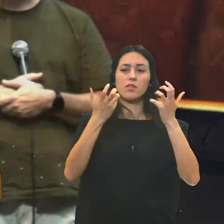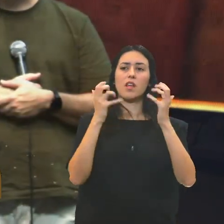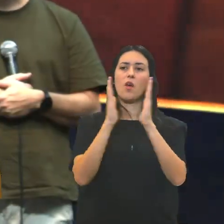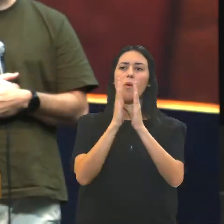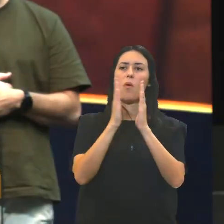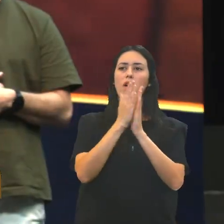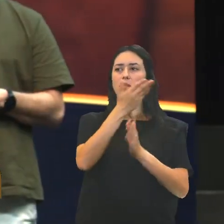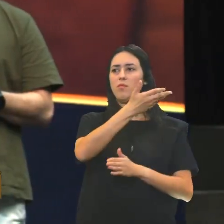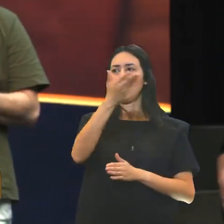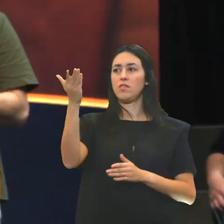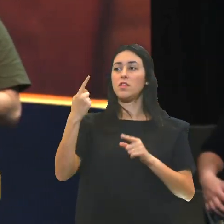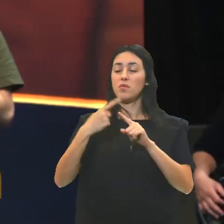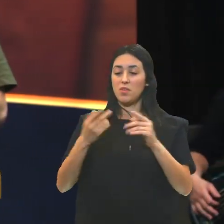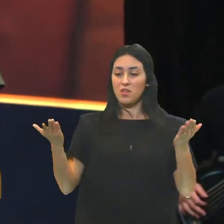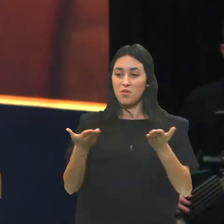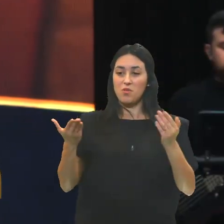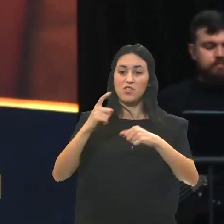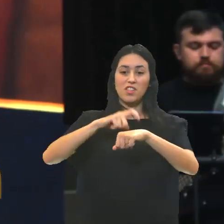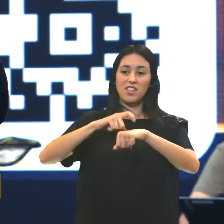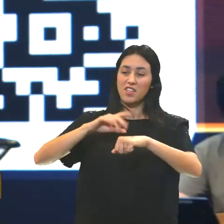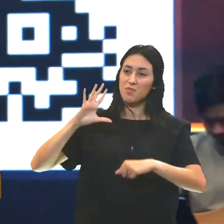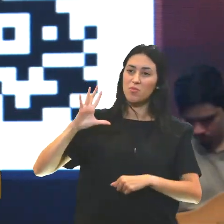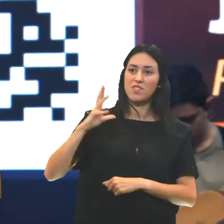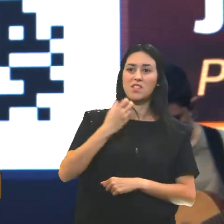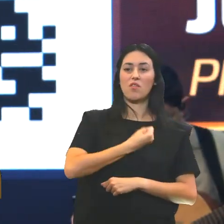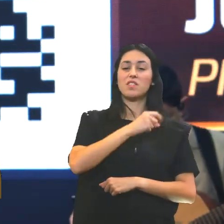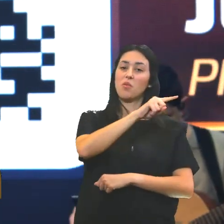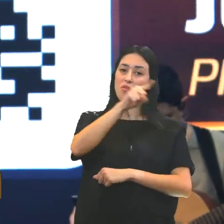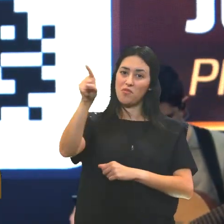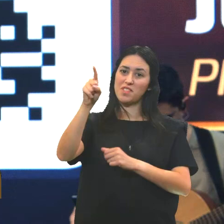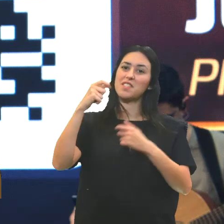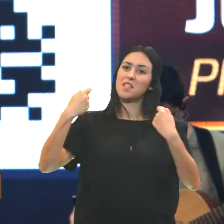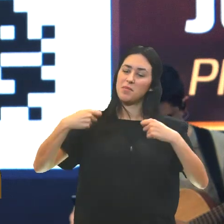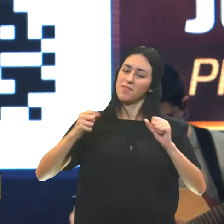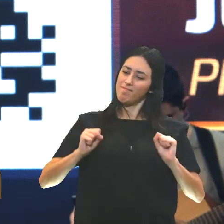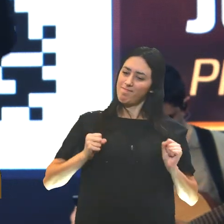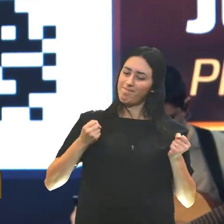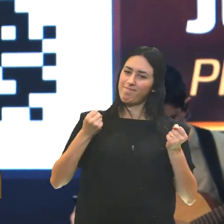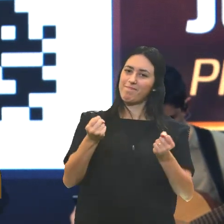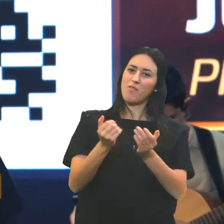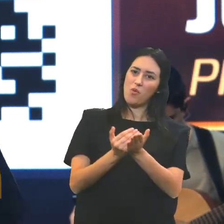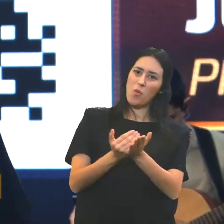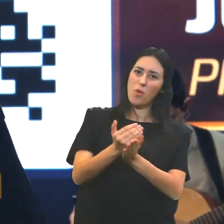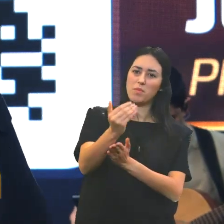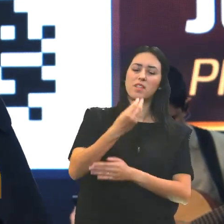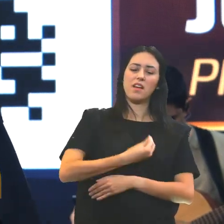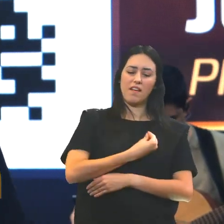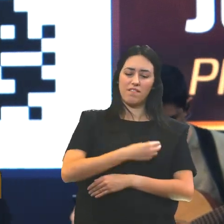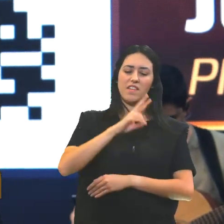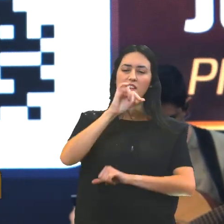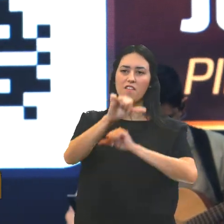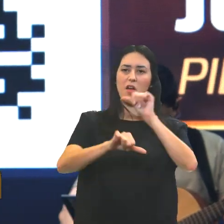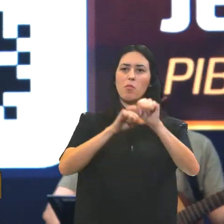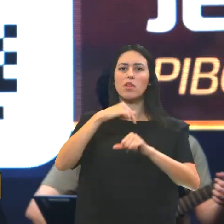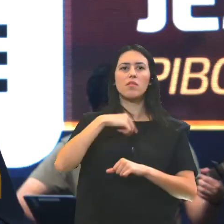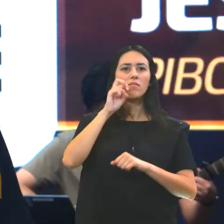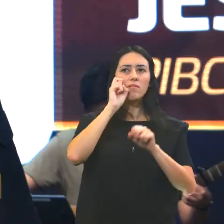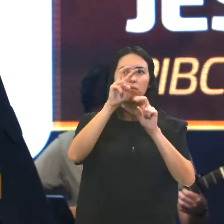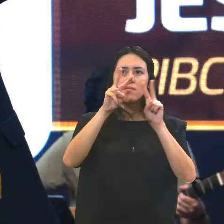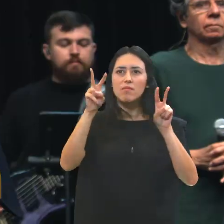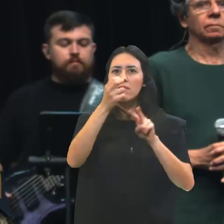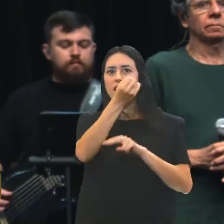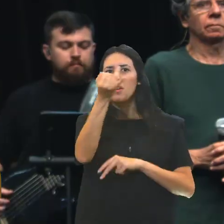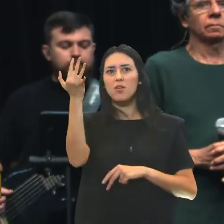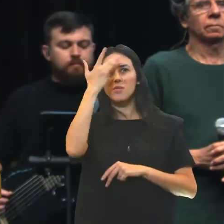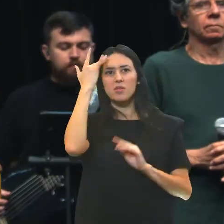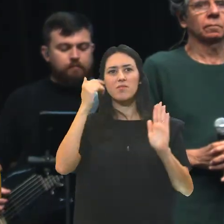hoje é tempo de salvação para o seu lar, e começa com você. A vida vai mudar. Estou vendo algumas mãos levantadas, louvado seja o Senhor. Tome